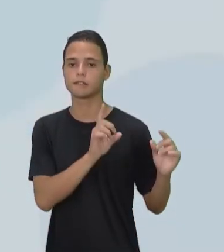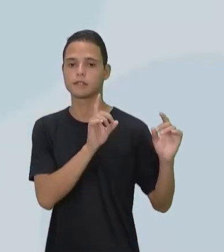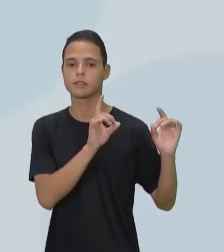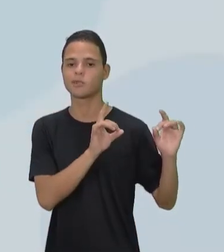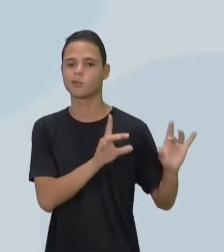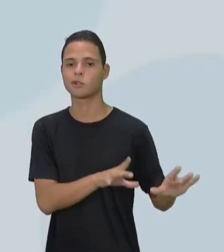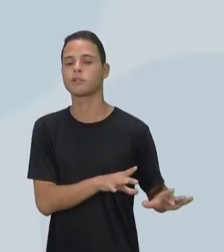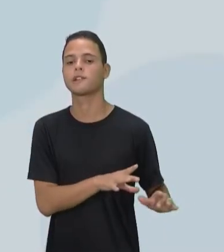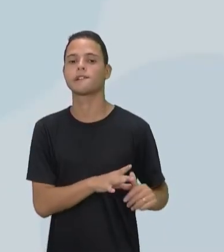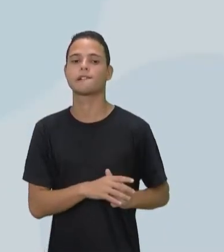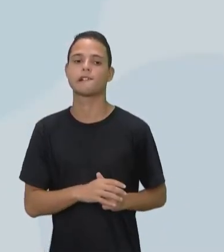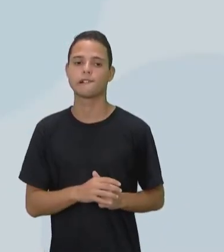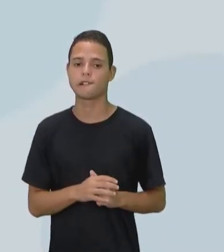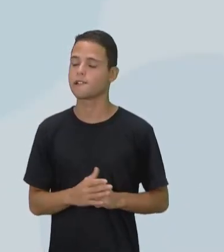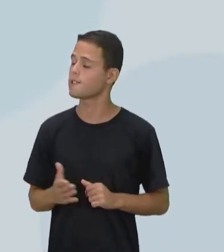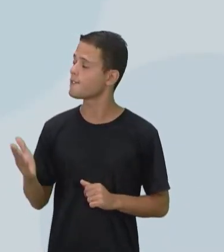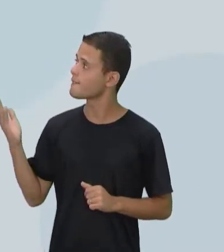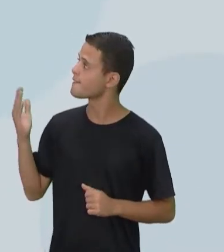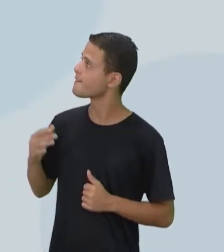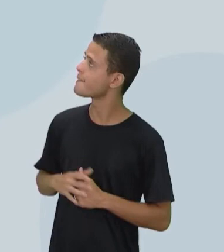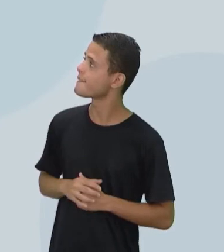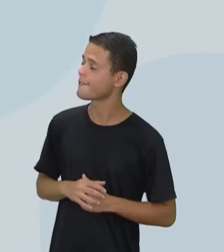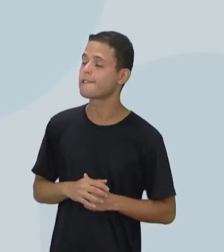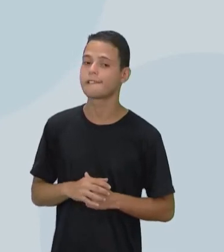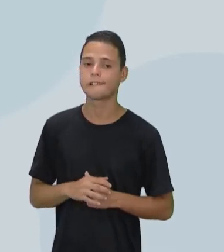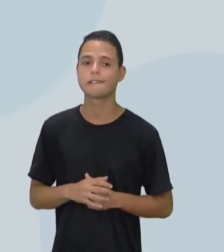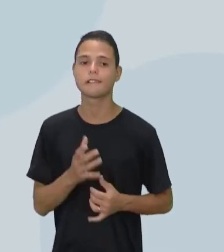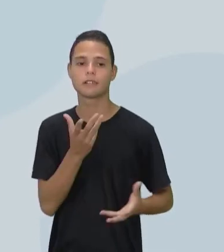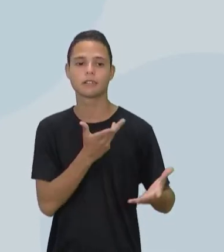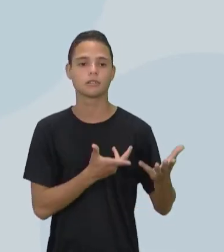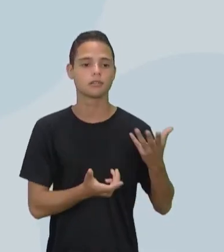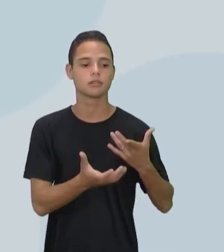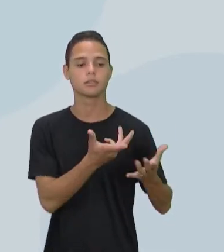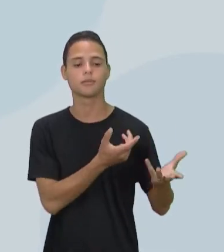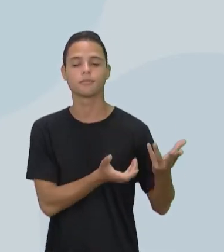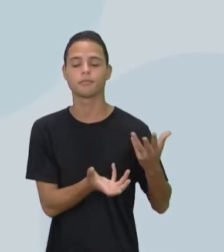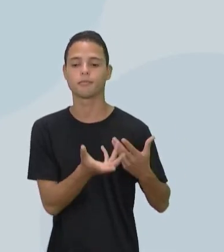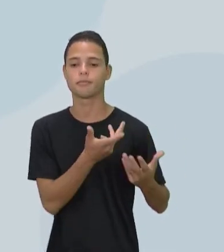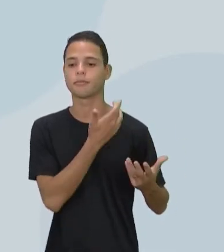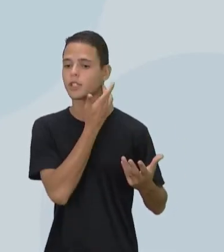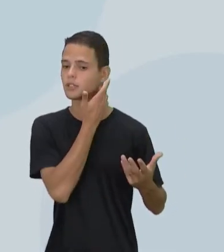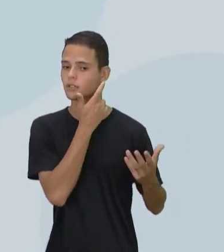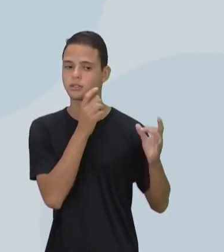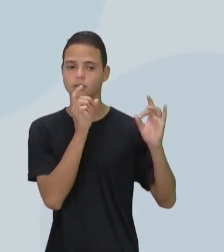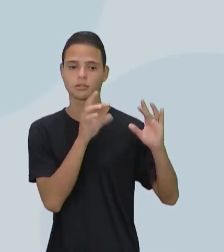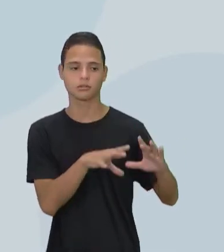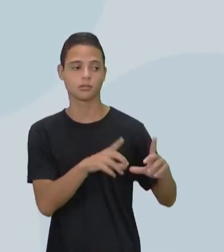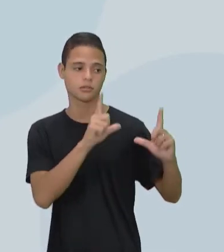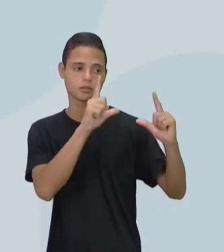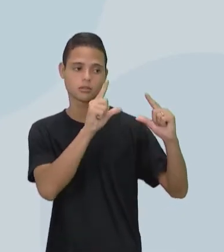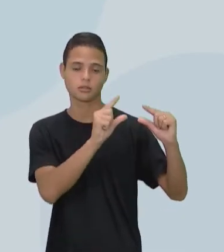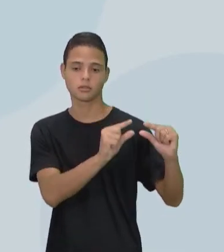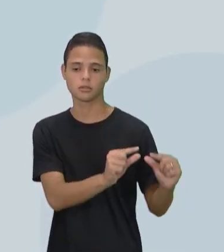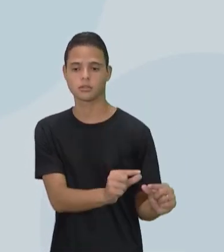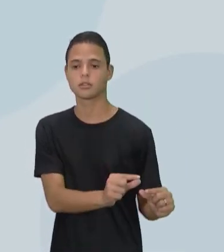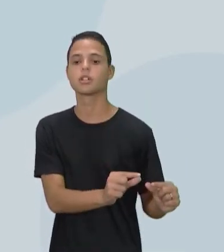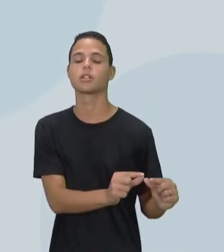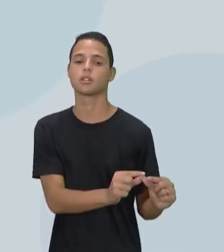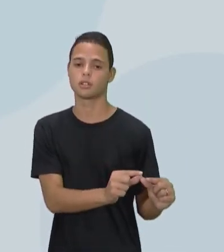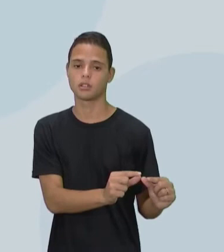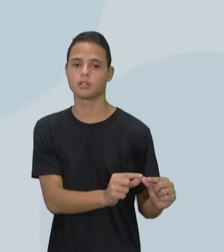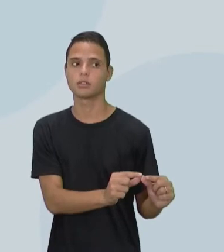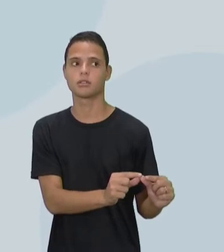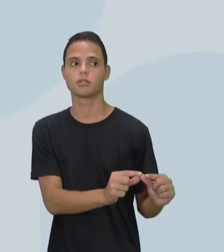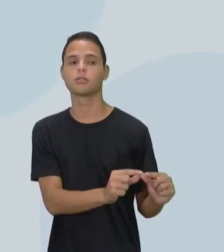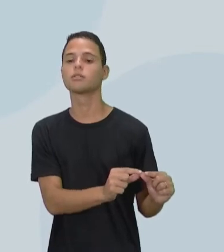Então, tá aí no texto para vocês que a incineração é a queima desses resíduos, tá? E ela diminui muito esse volume de lixo, né?